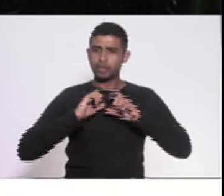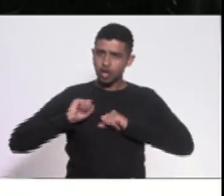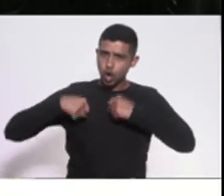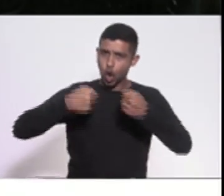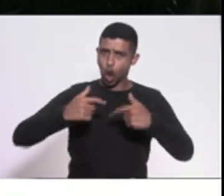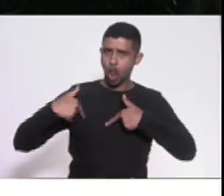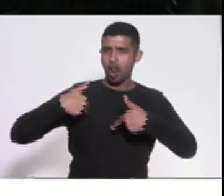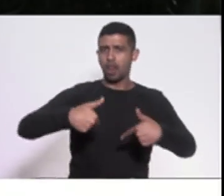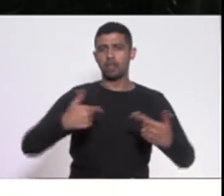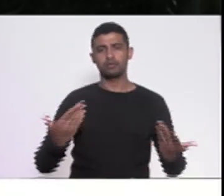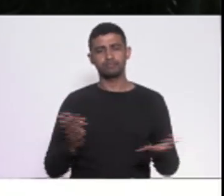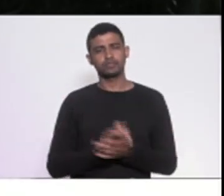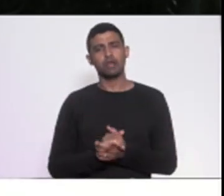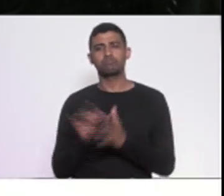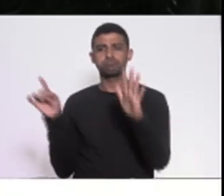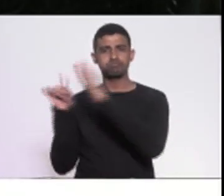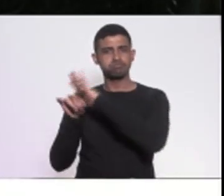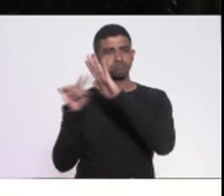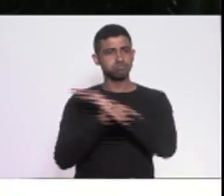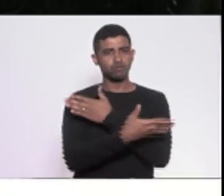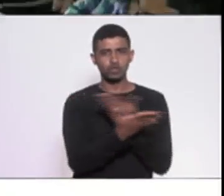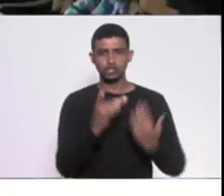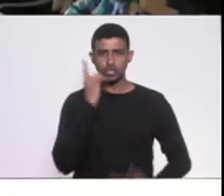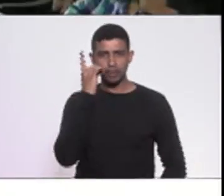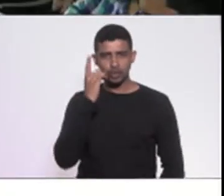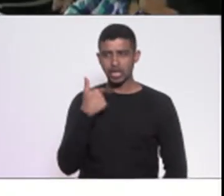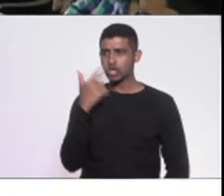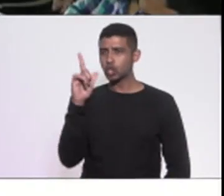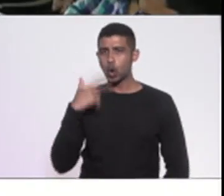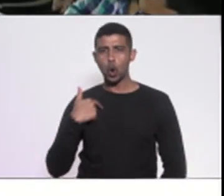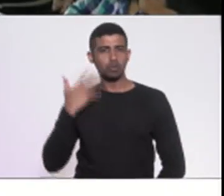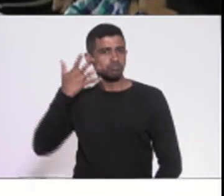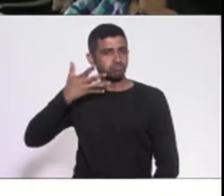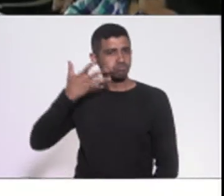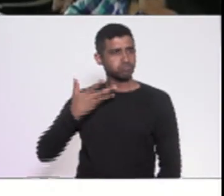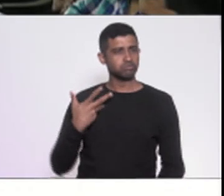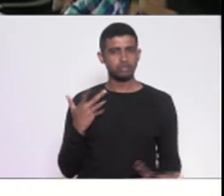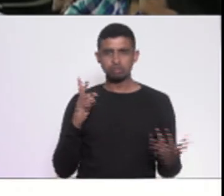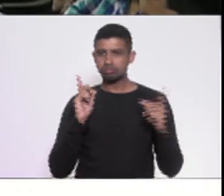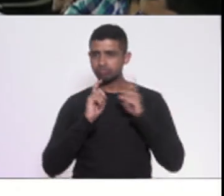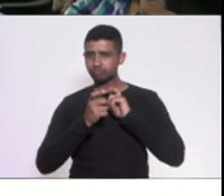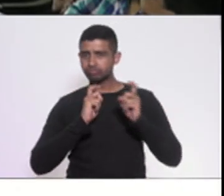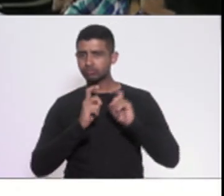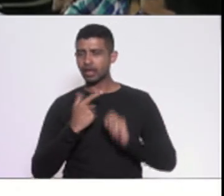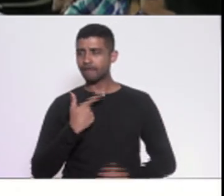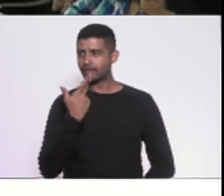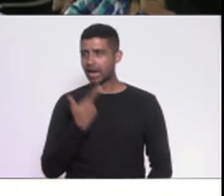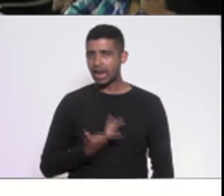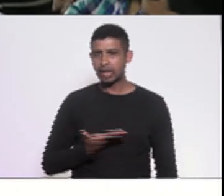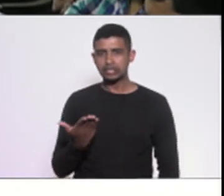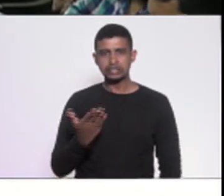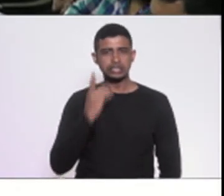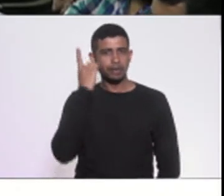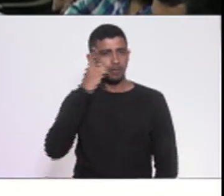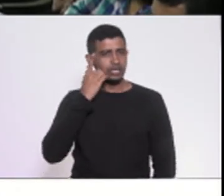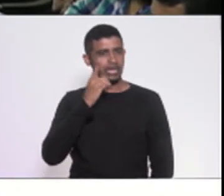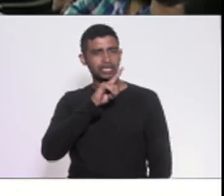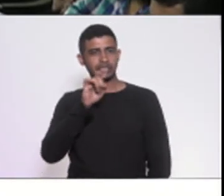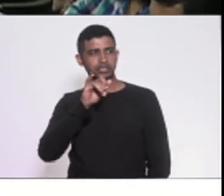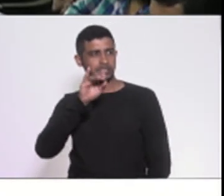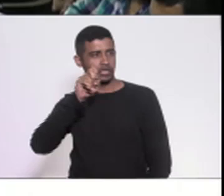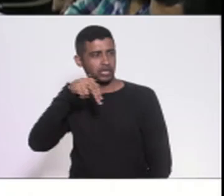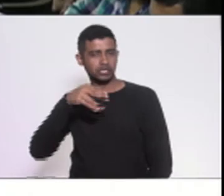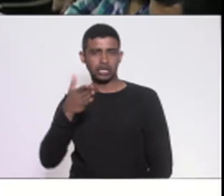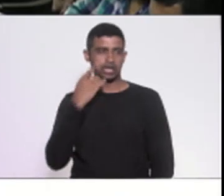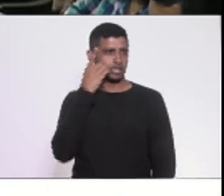Então, indagando aos senhores deputados, se desejam fazer alguma outra complementação, deputada Zeidan, deputada enfermeira Rejane, deputado